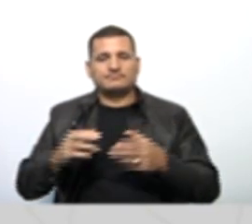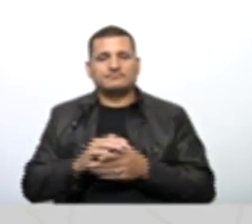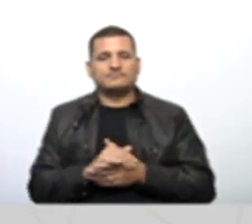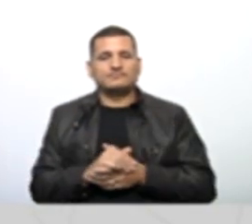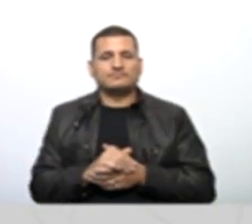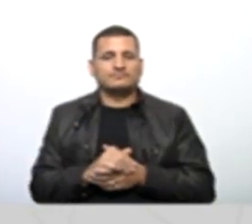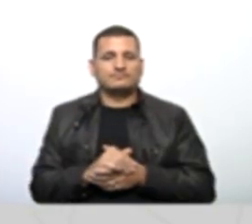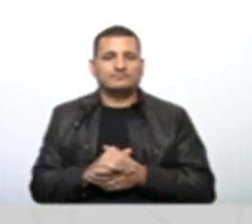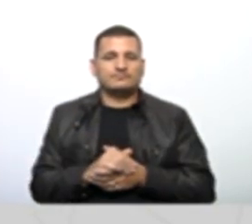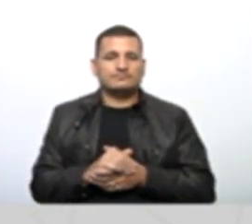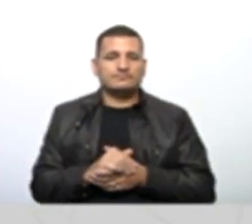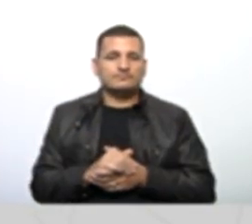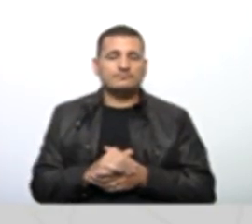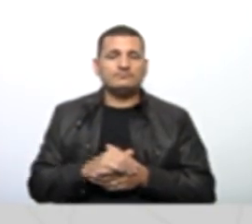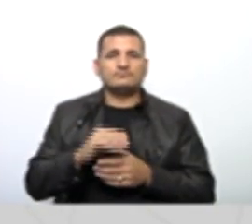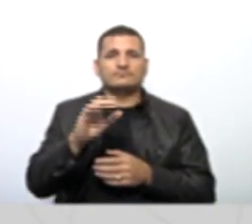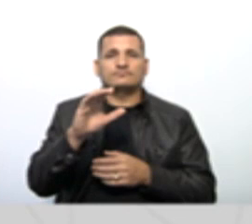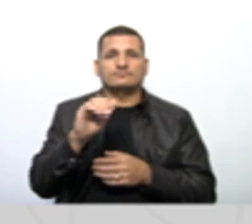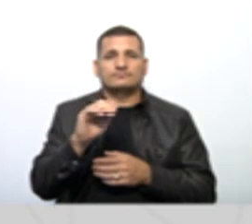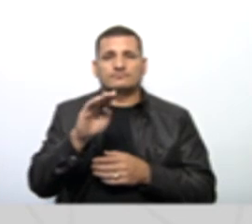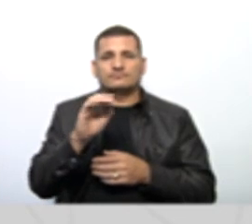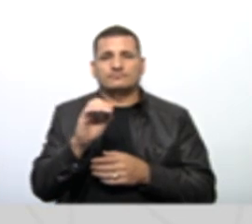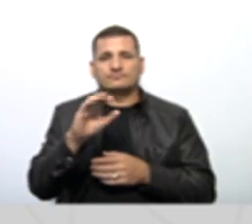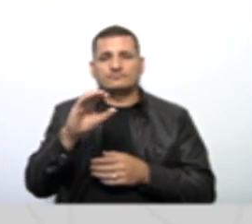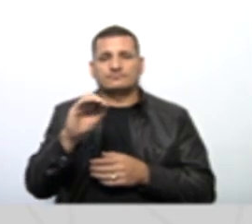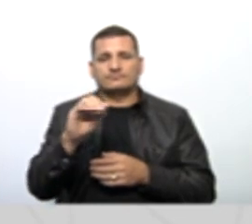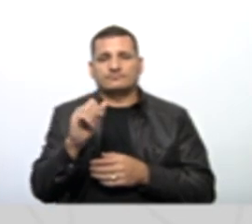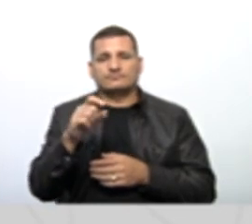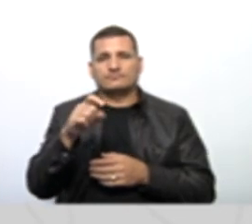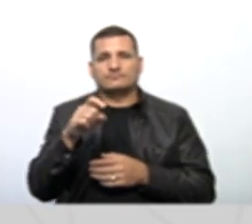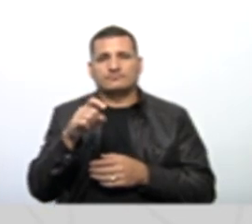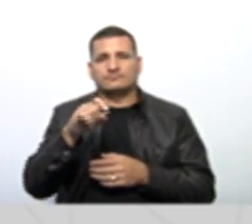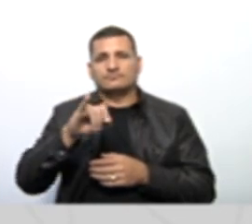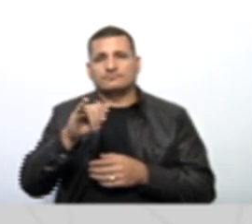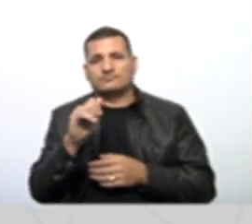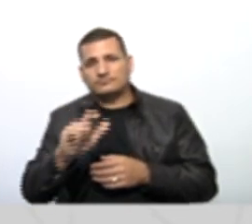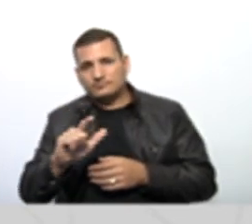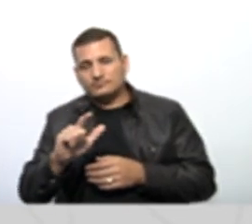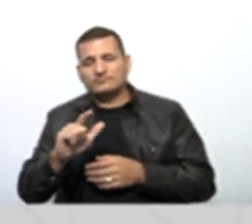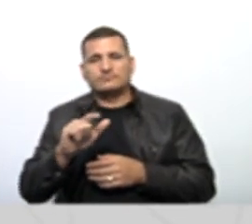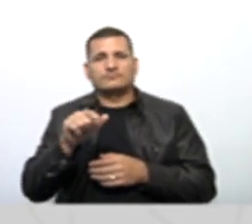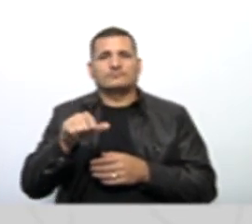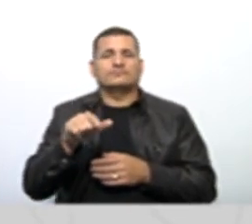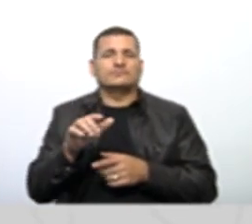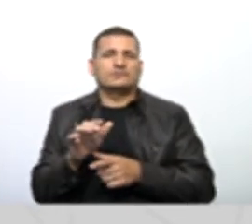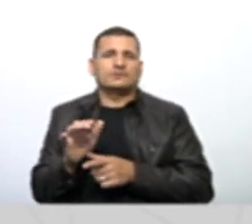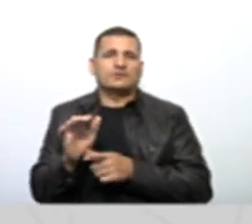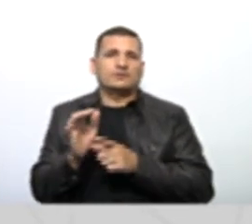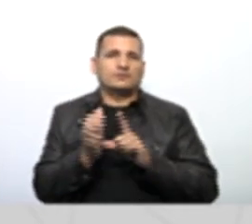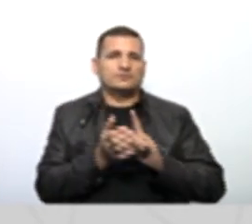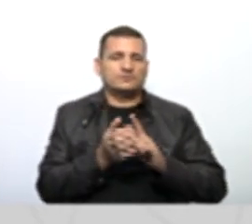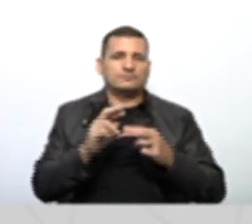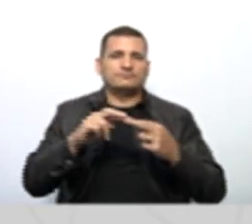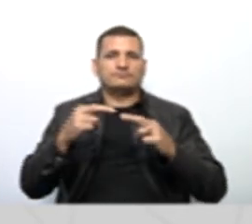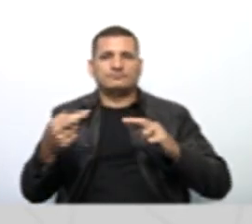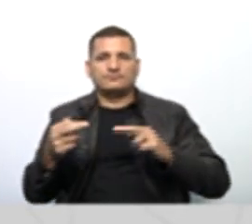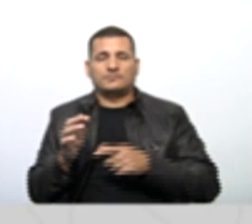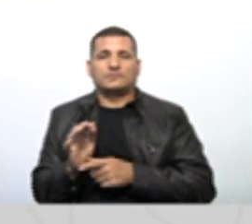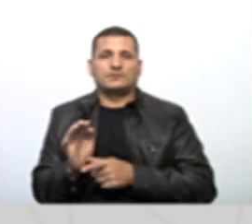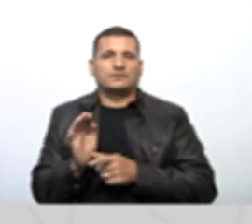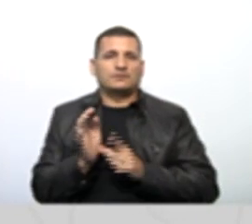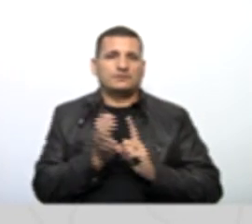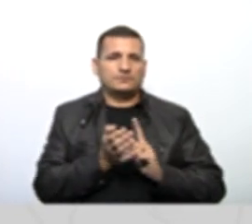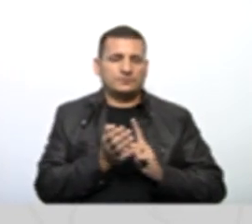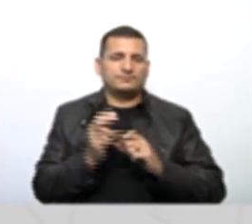os cabos coaxiais né ele surgiu na estrutura de redes antigo patrão assado ou a fibra ótica né por ter vindo antes